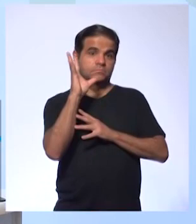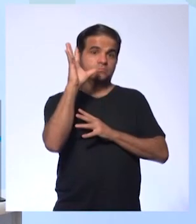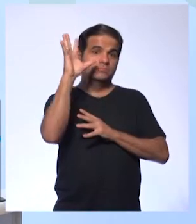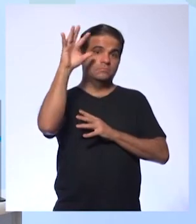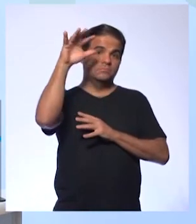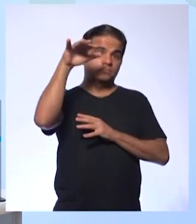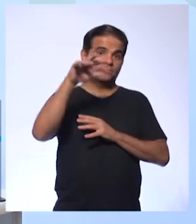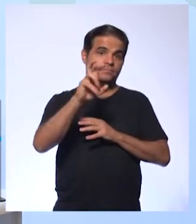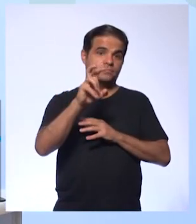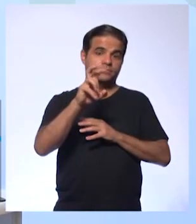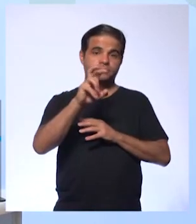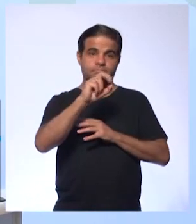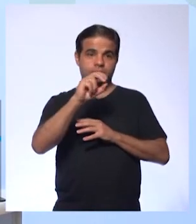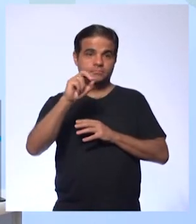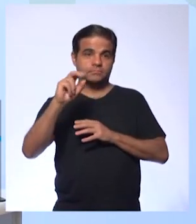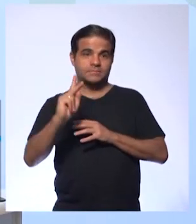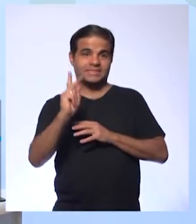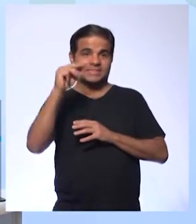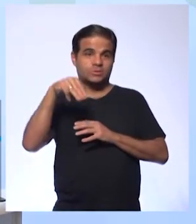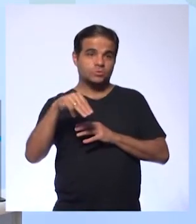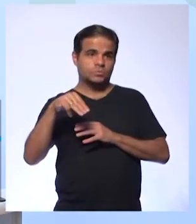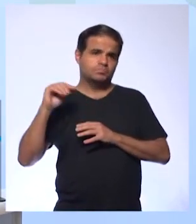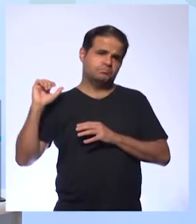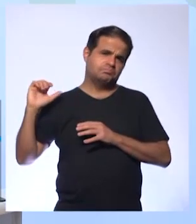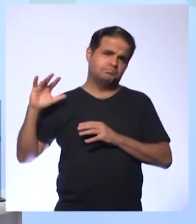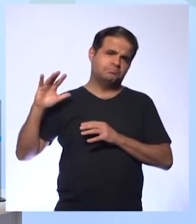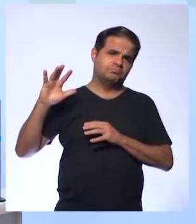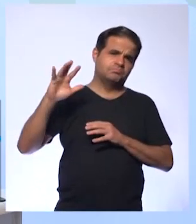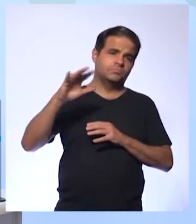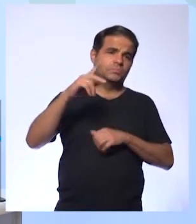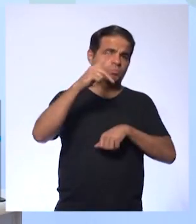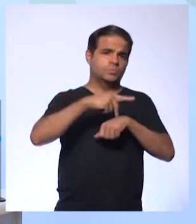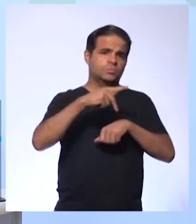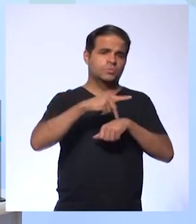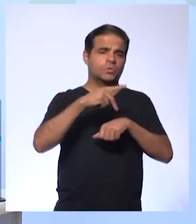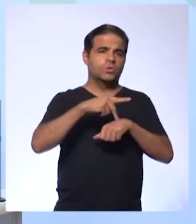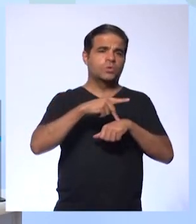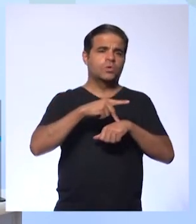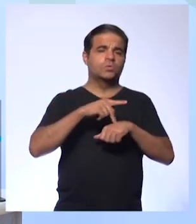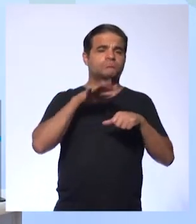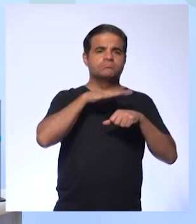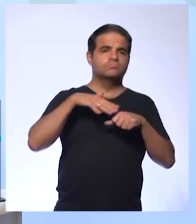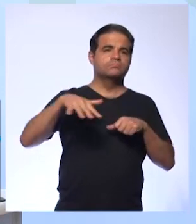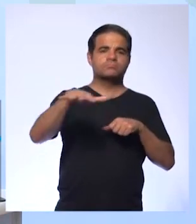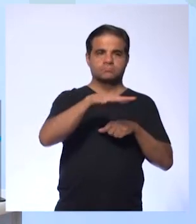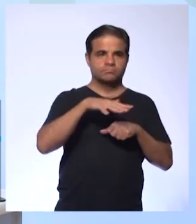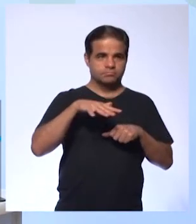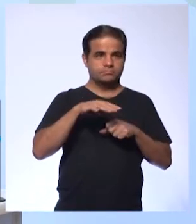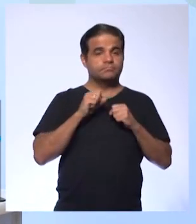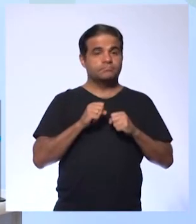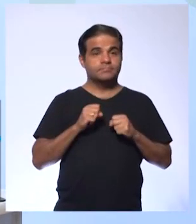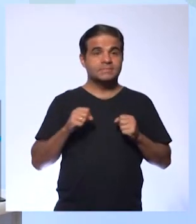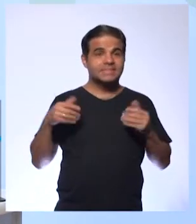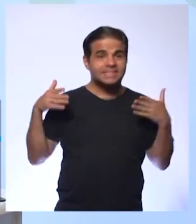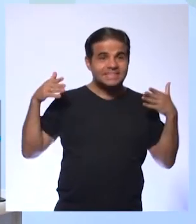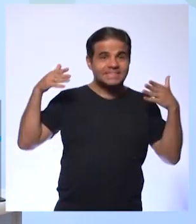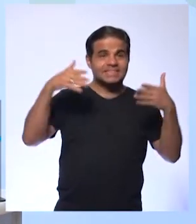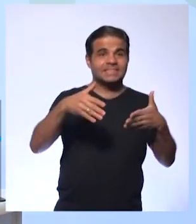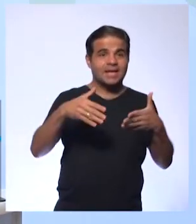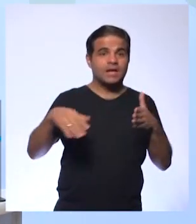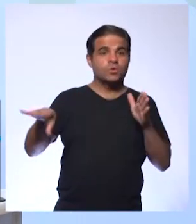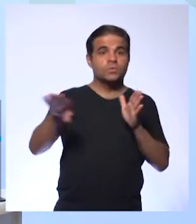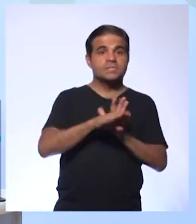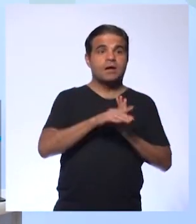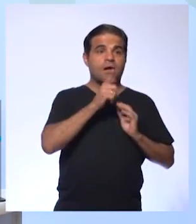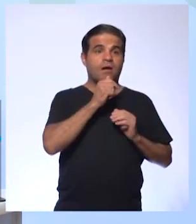de 500 quilômetros cúbicos de uma rocha, vamos imaginar assim, de um território. E ele caindo no oceano, a tendência